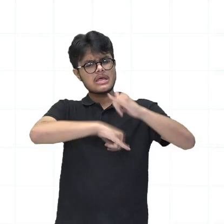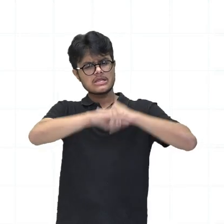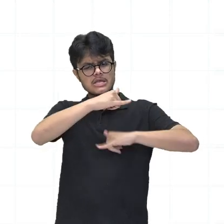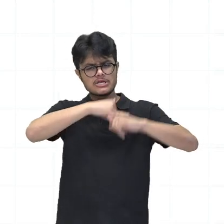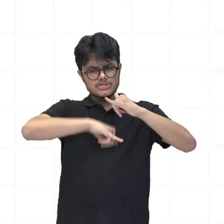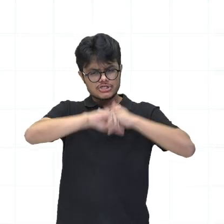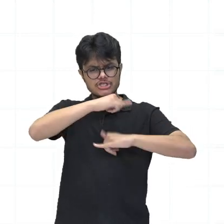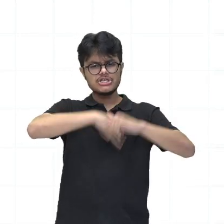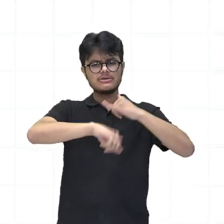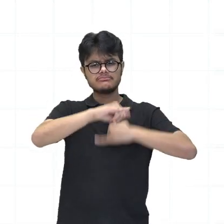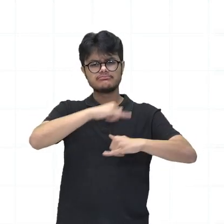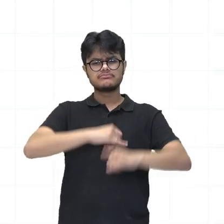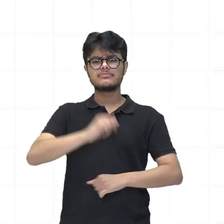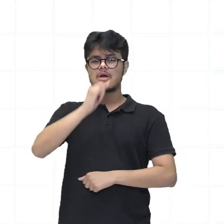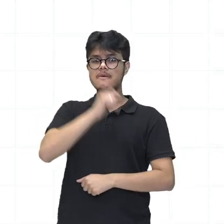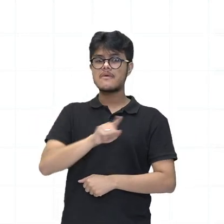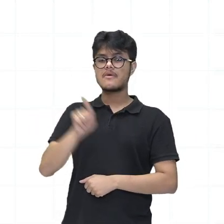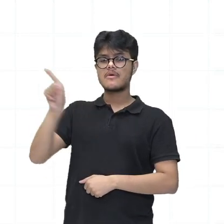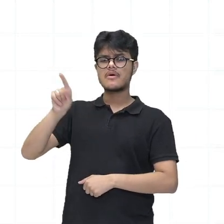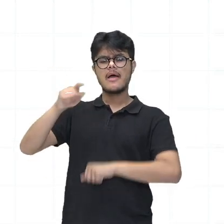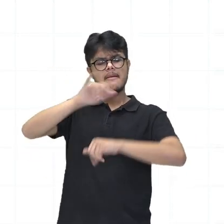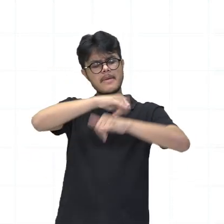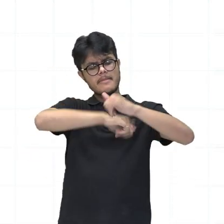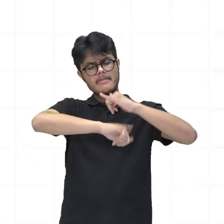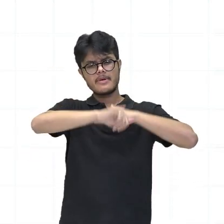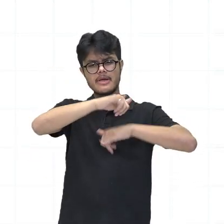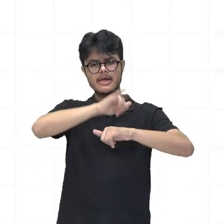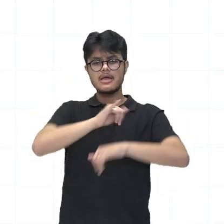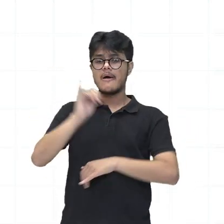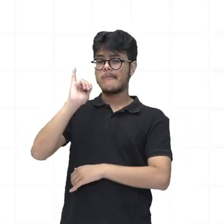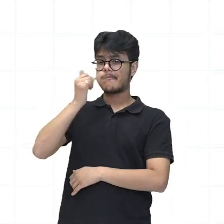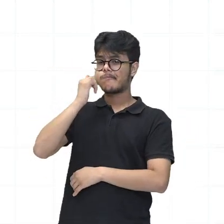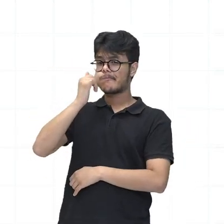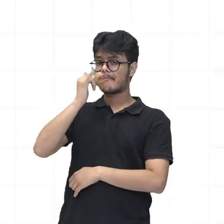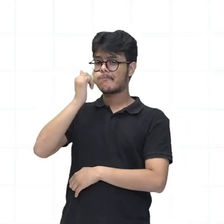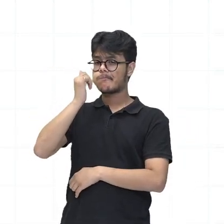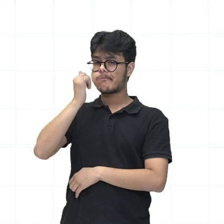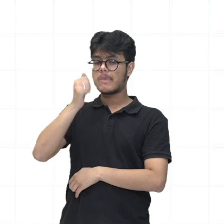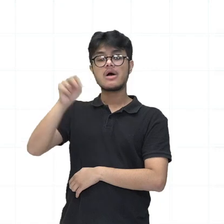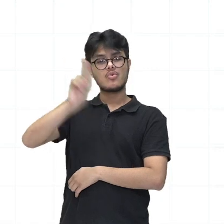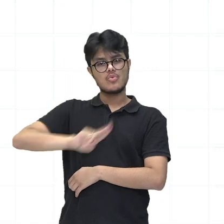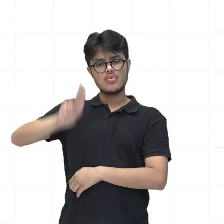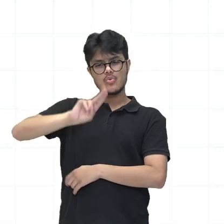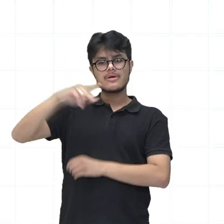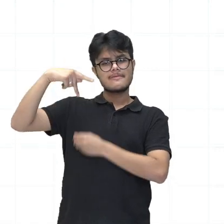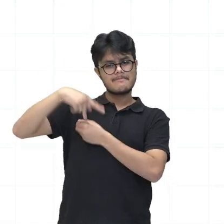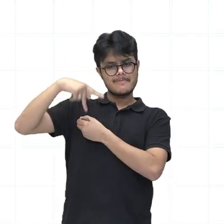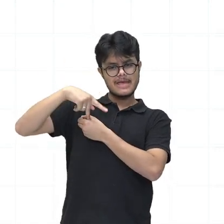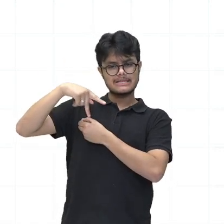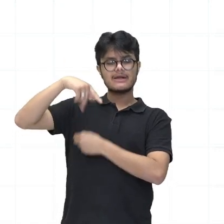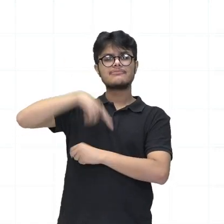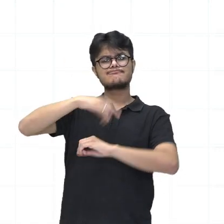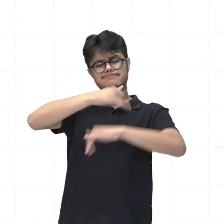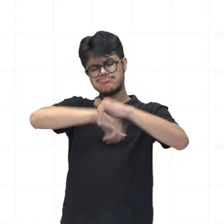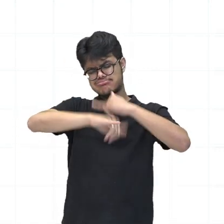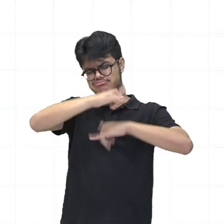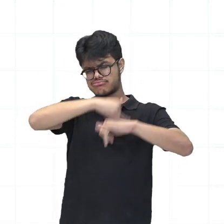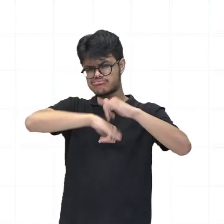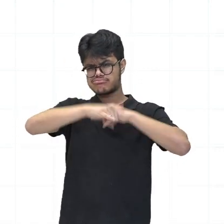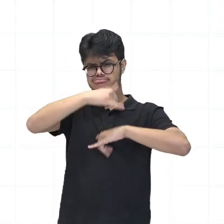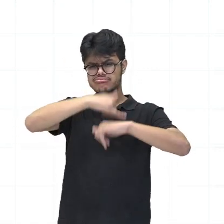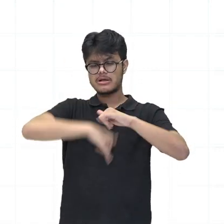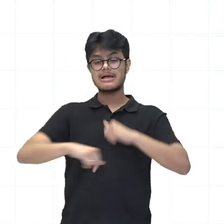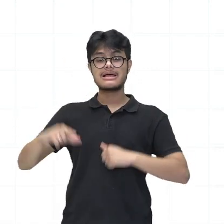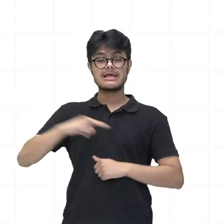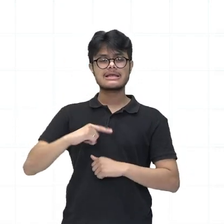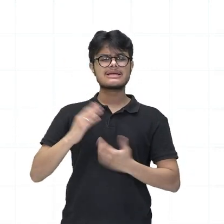é onde nós utilizamos bastante o petróleo para gerar eletricidade, né? Então, nós temos